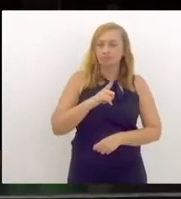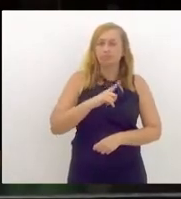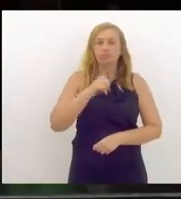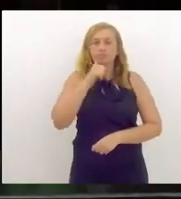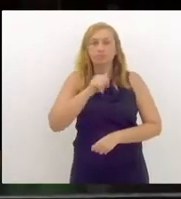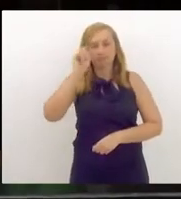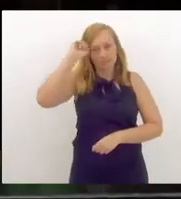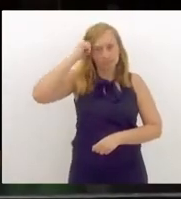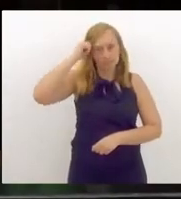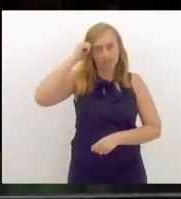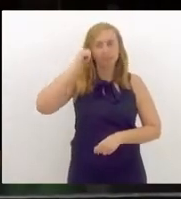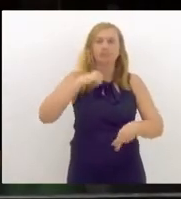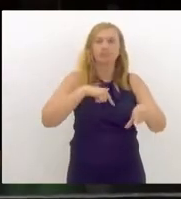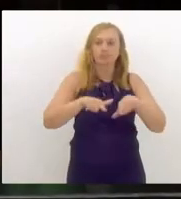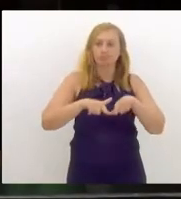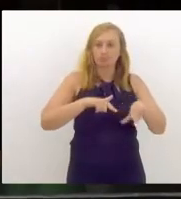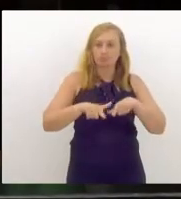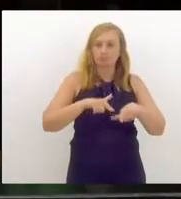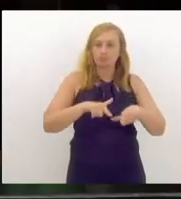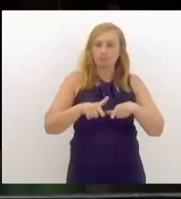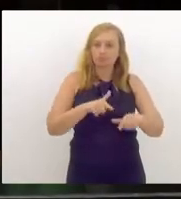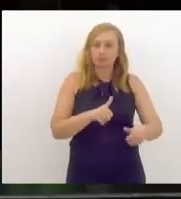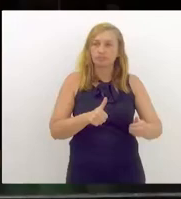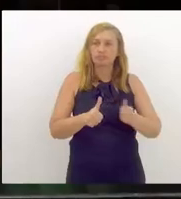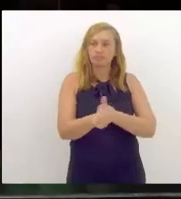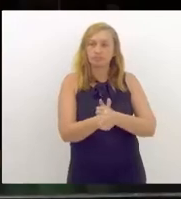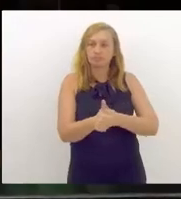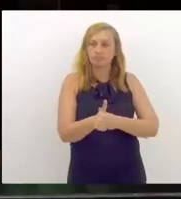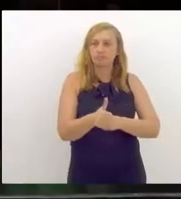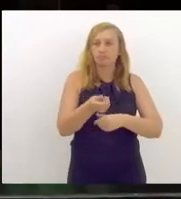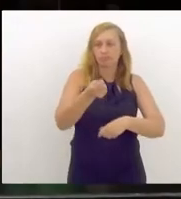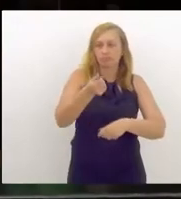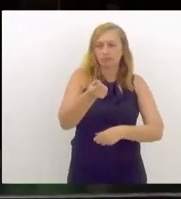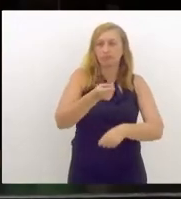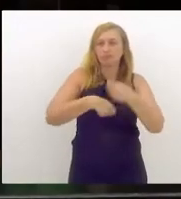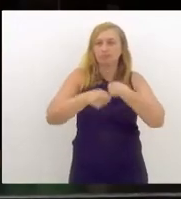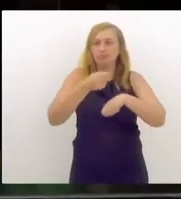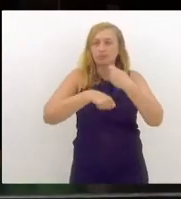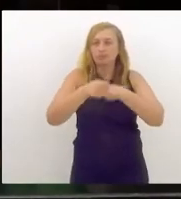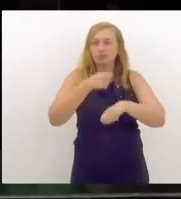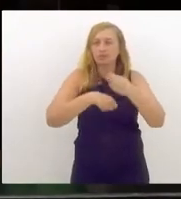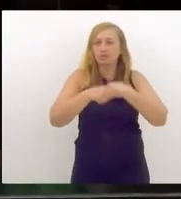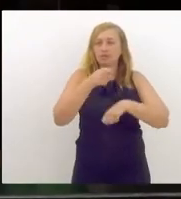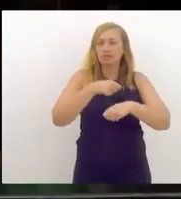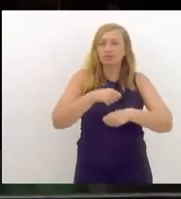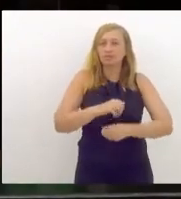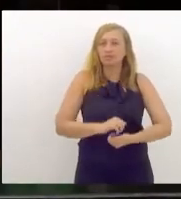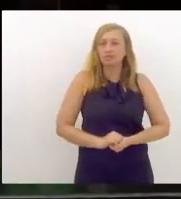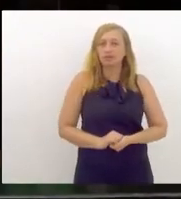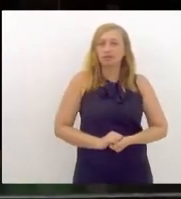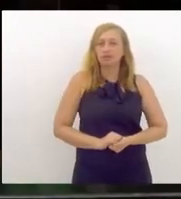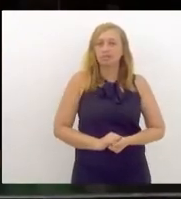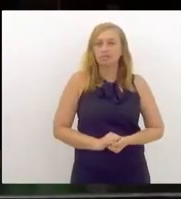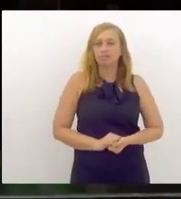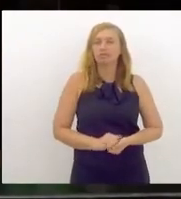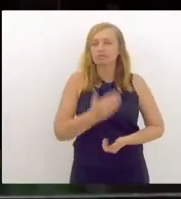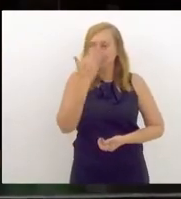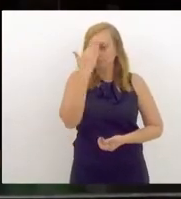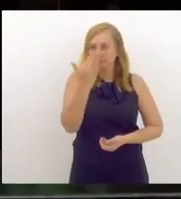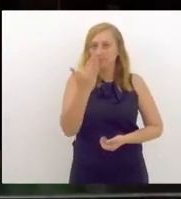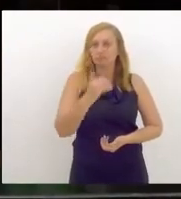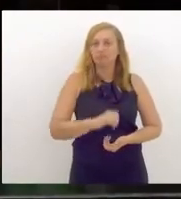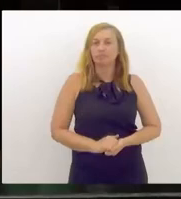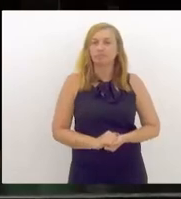mulher negra trabalhadora a frente da economia desse país e é fundamental isso por fim muito obrigada